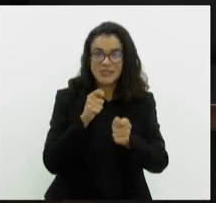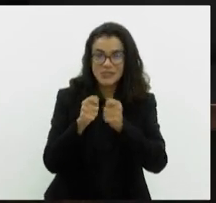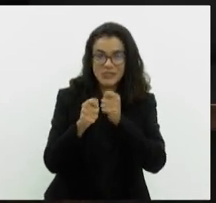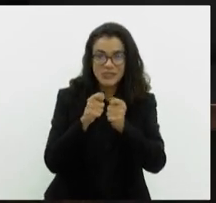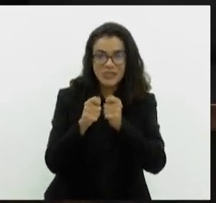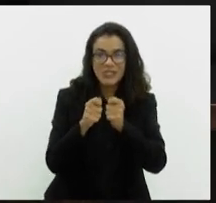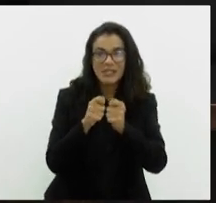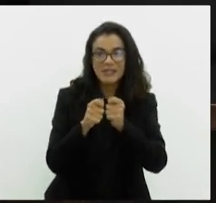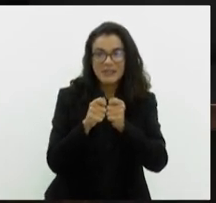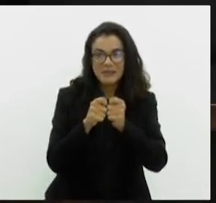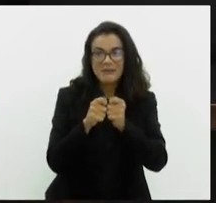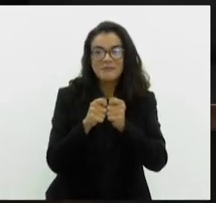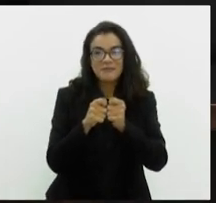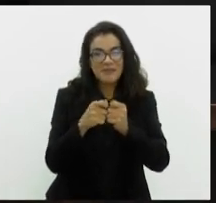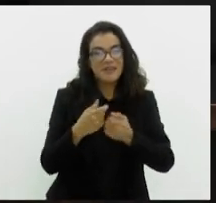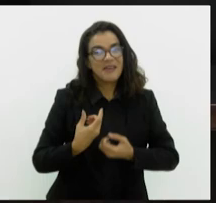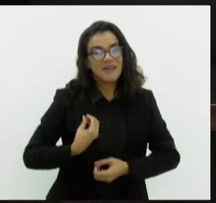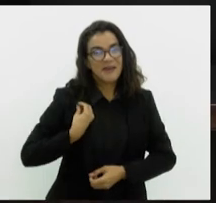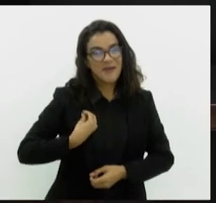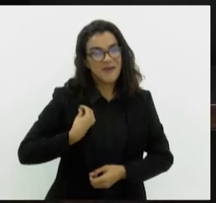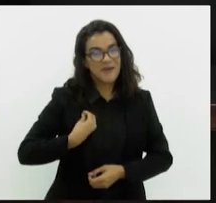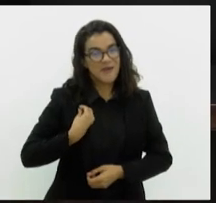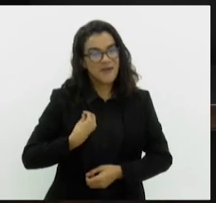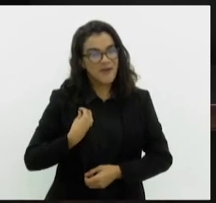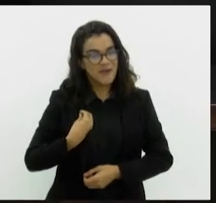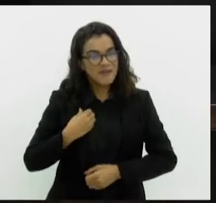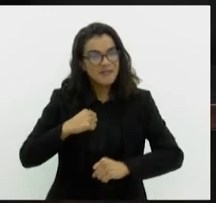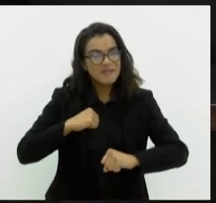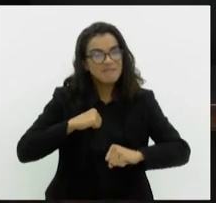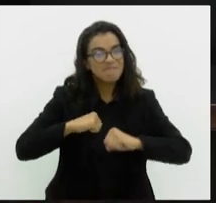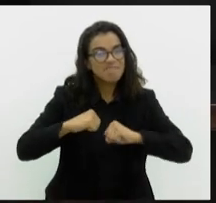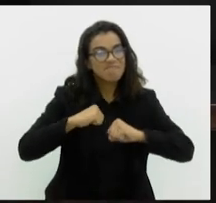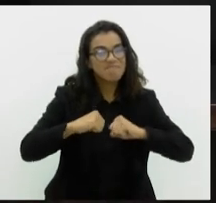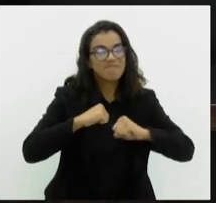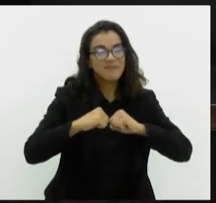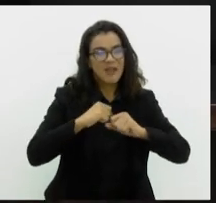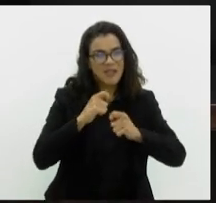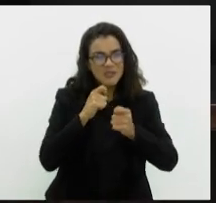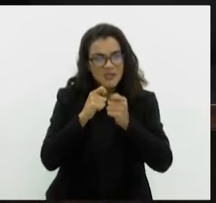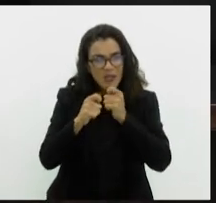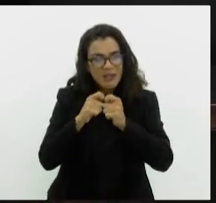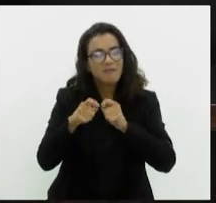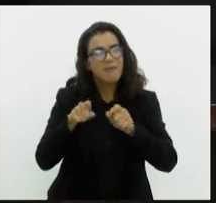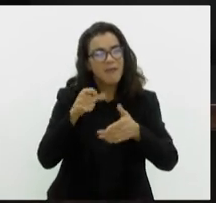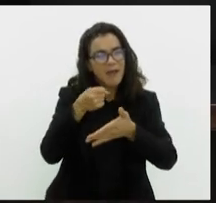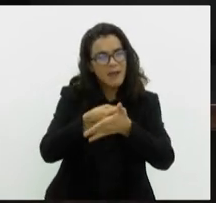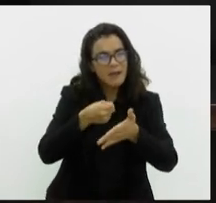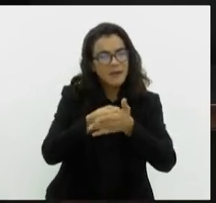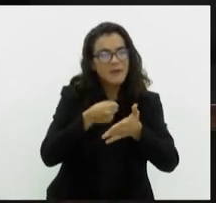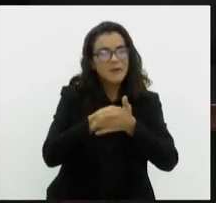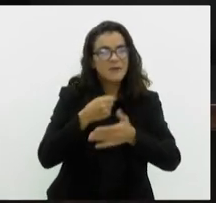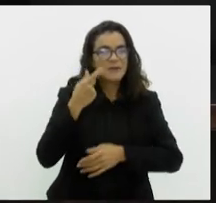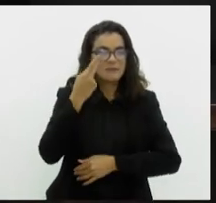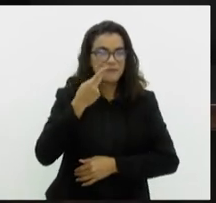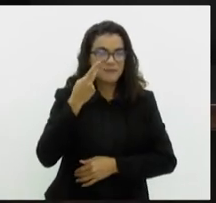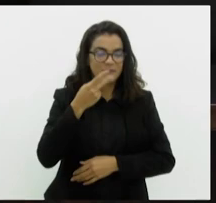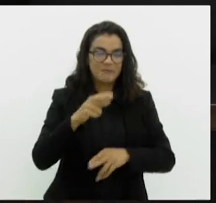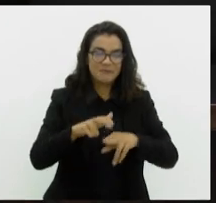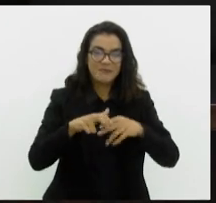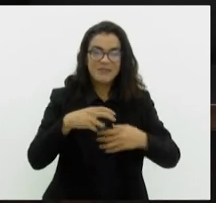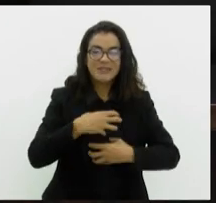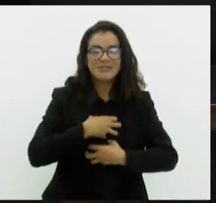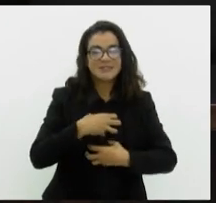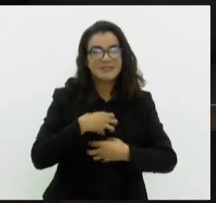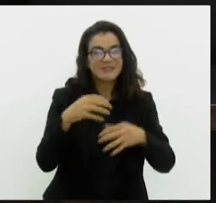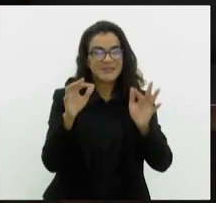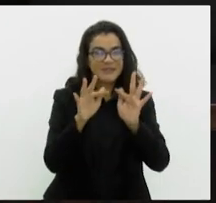ocupo hoje esse lugar da luta política, e jornalismo também é luta política. Então, eu fico muito feliz. E